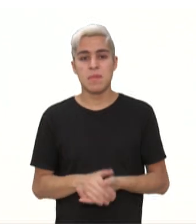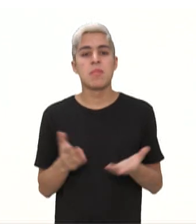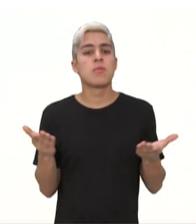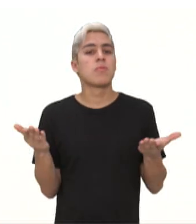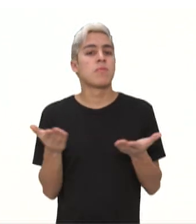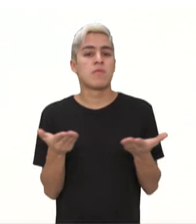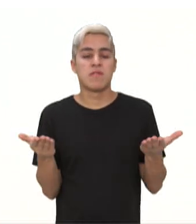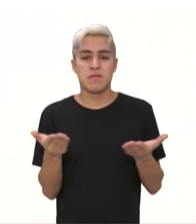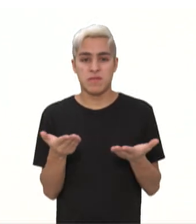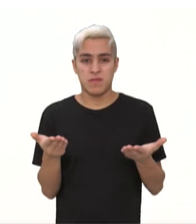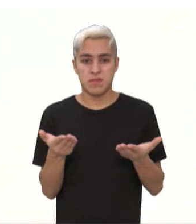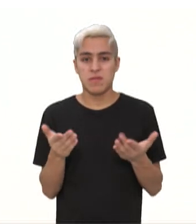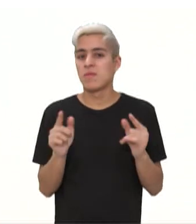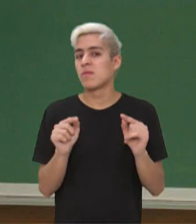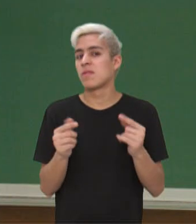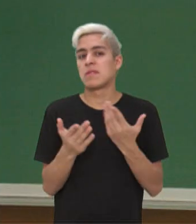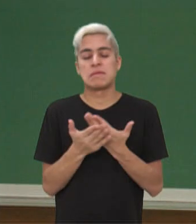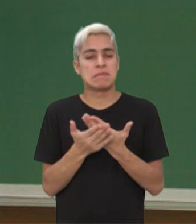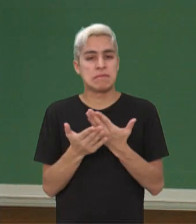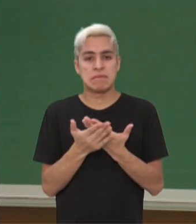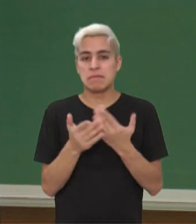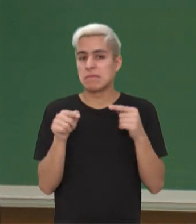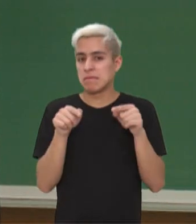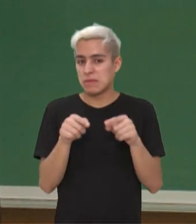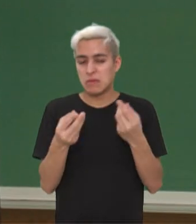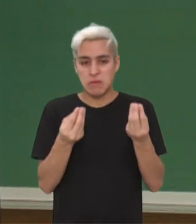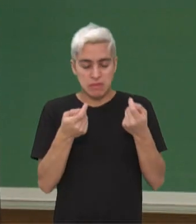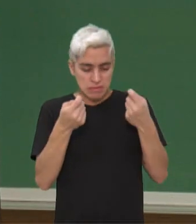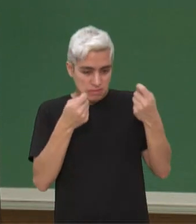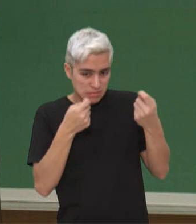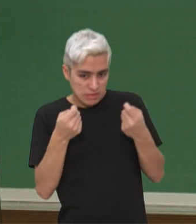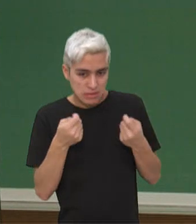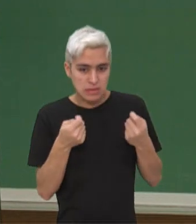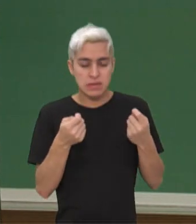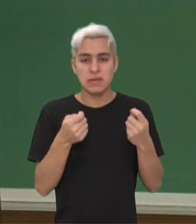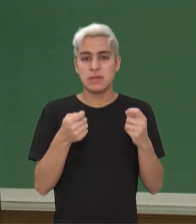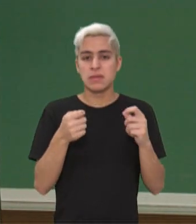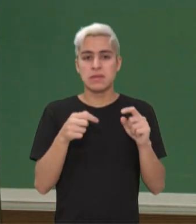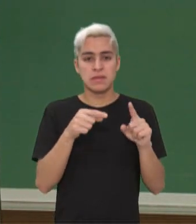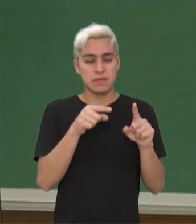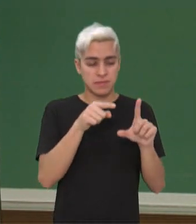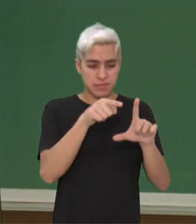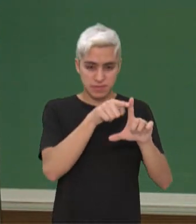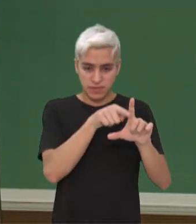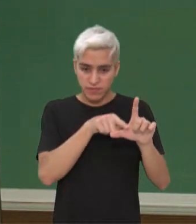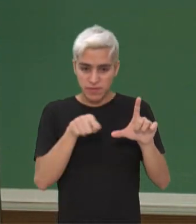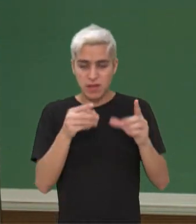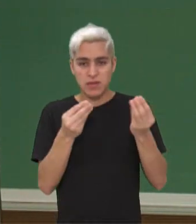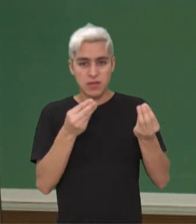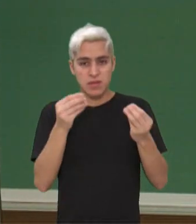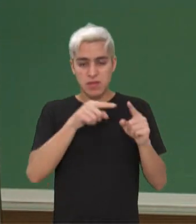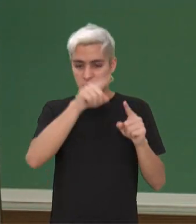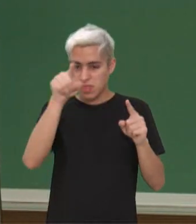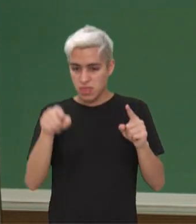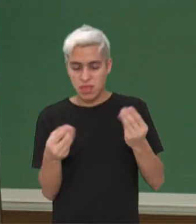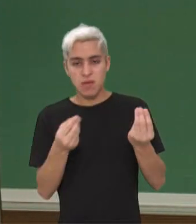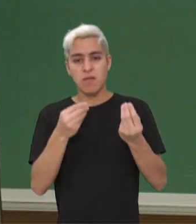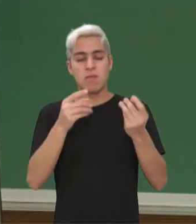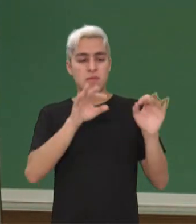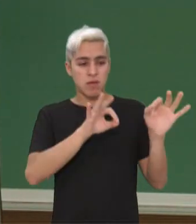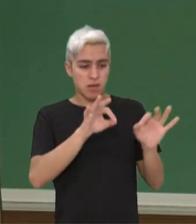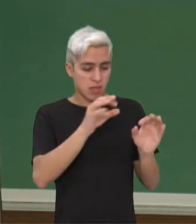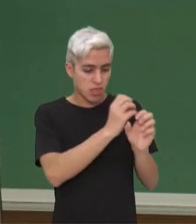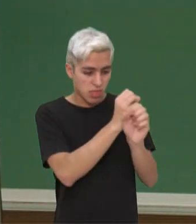nós vimos, nessa aula, como calcular as coordenadas do vértice da parábola e como esboçar esse